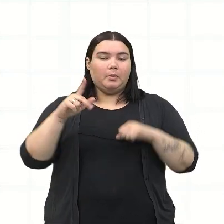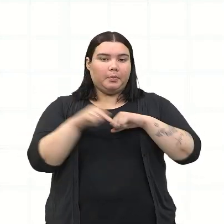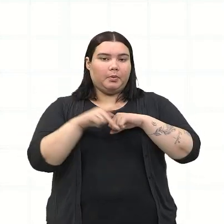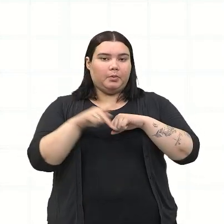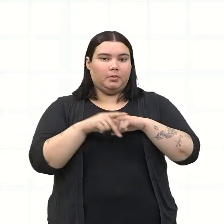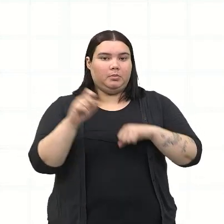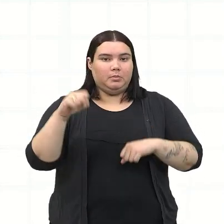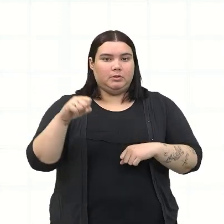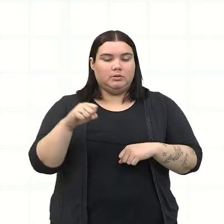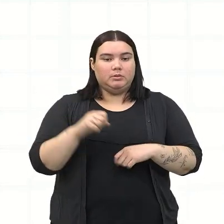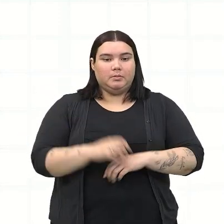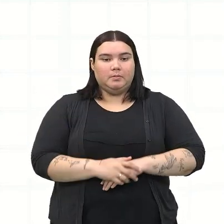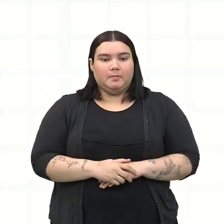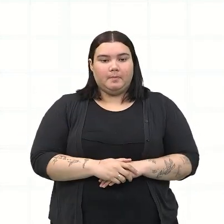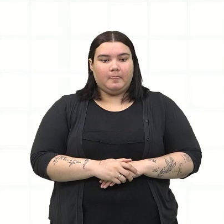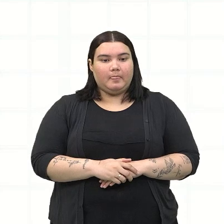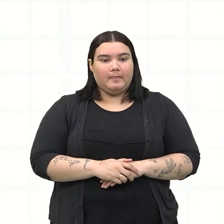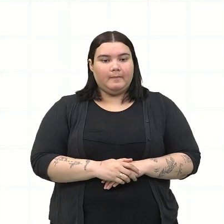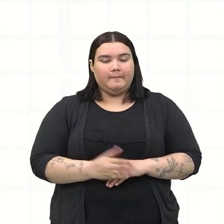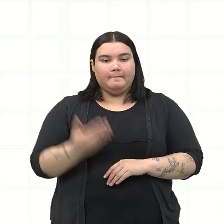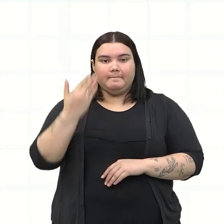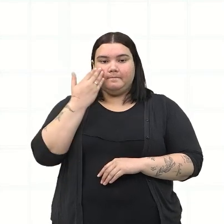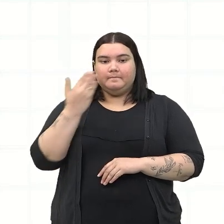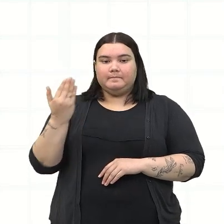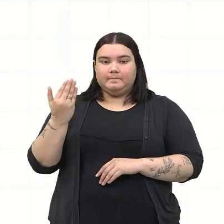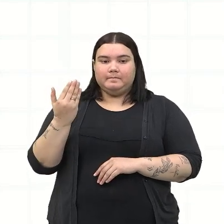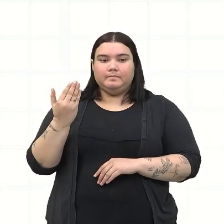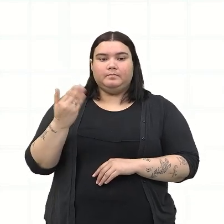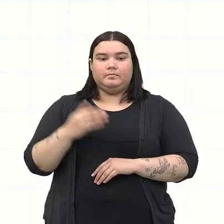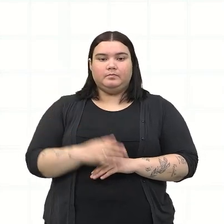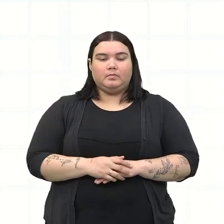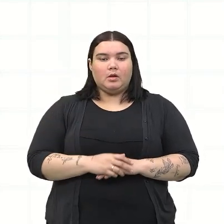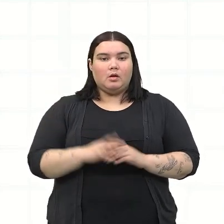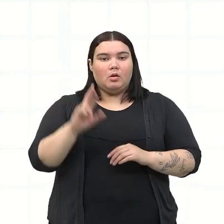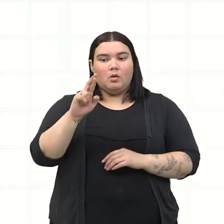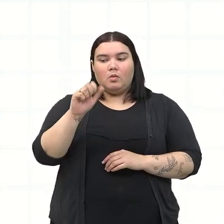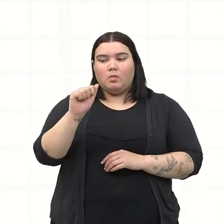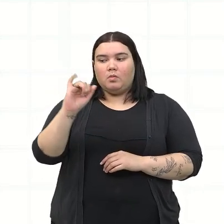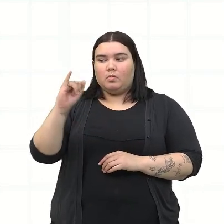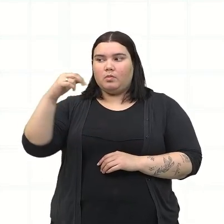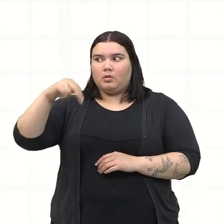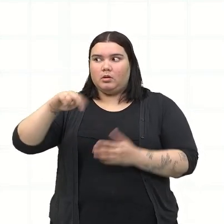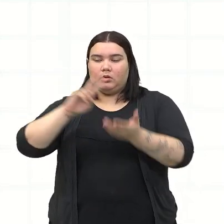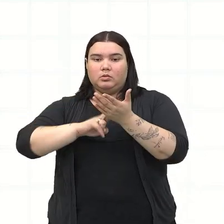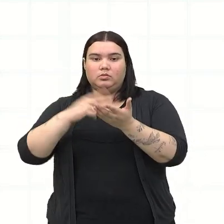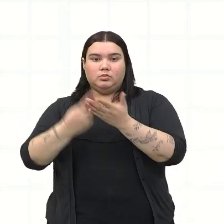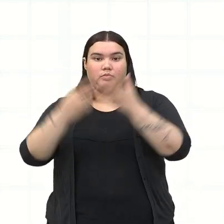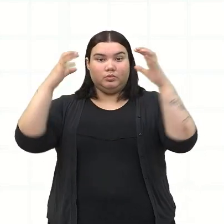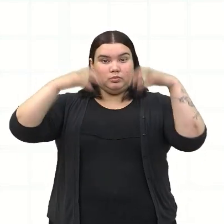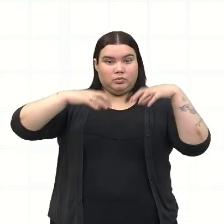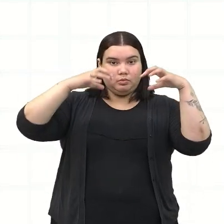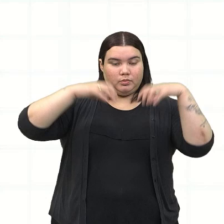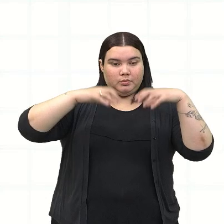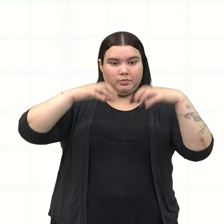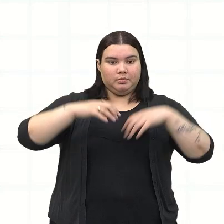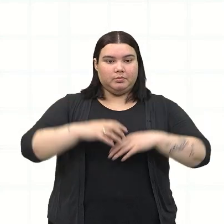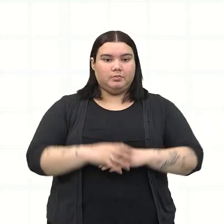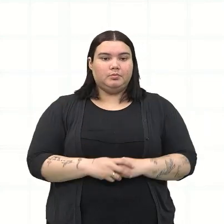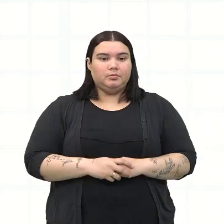and will, rain. Rain é chover, né? Então, olha só.